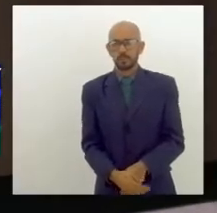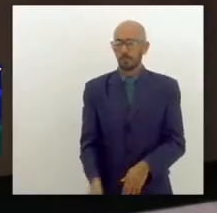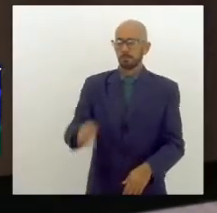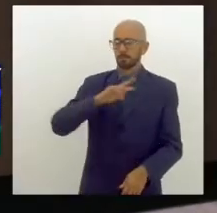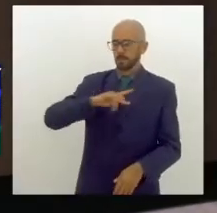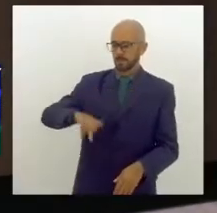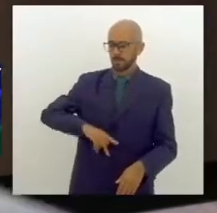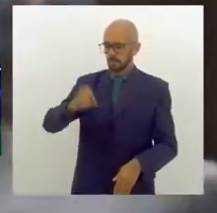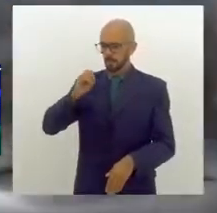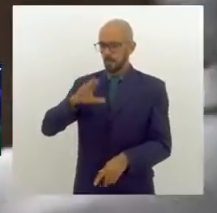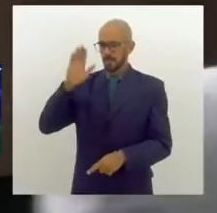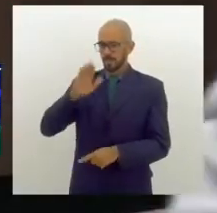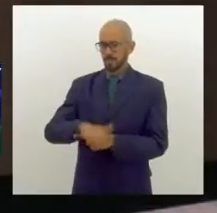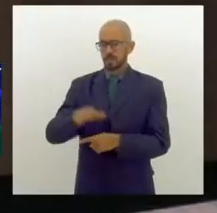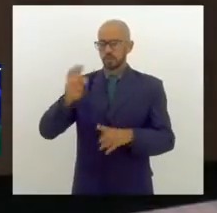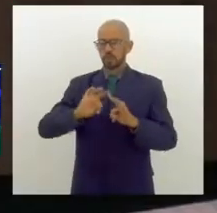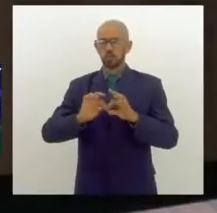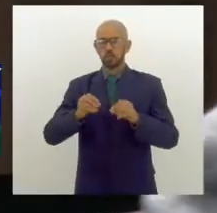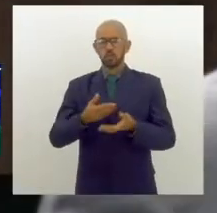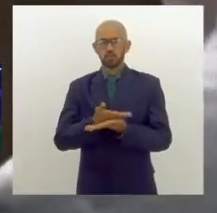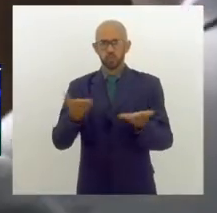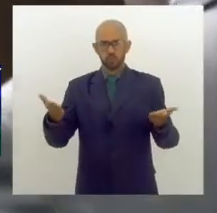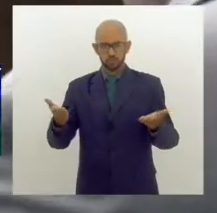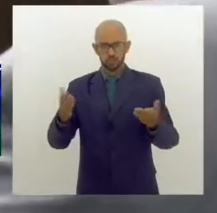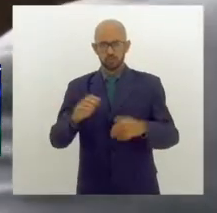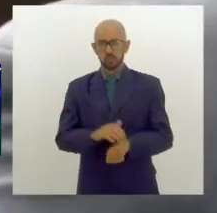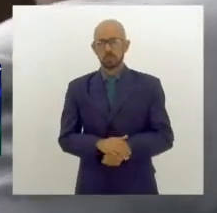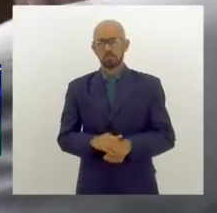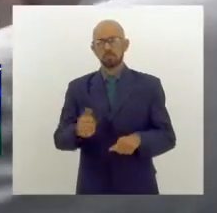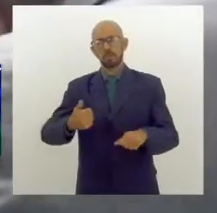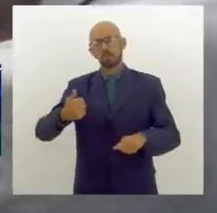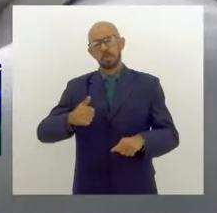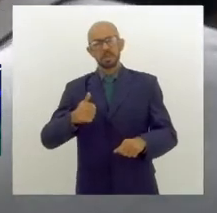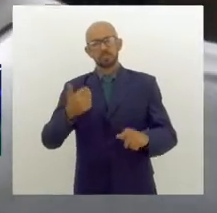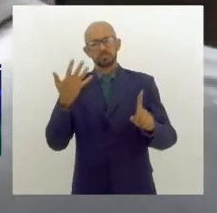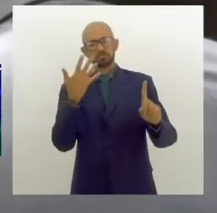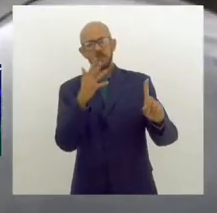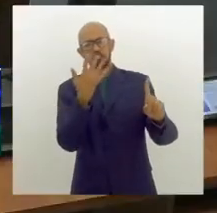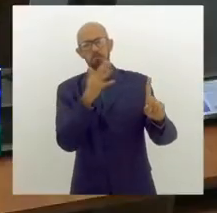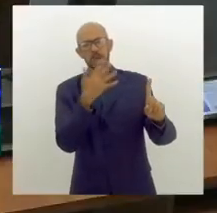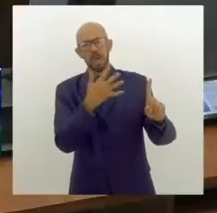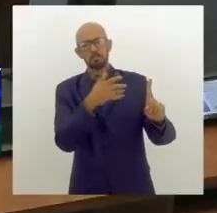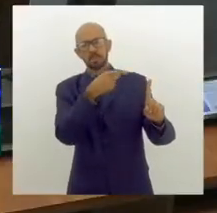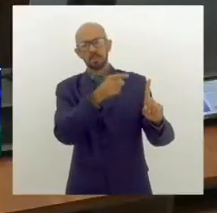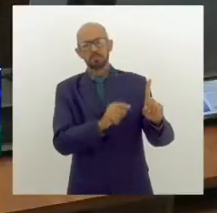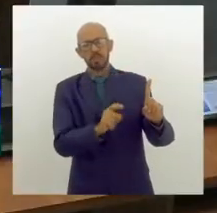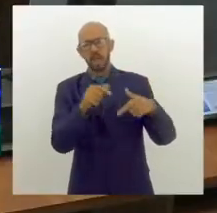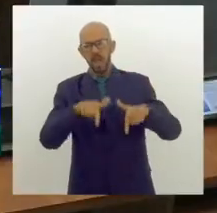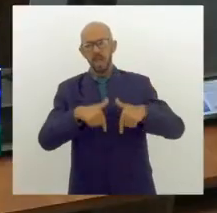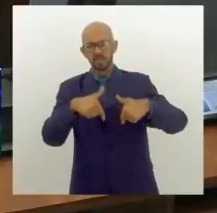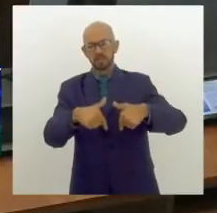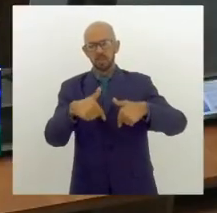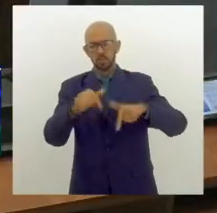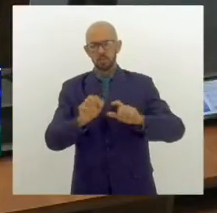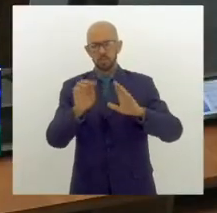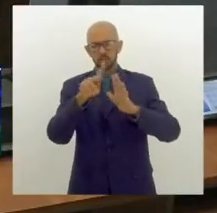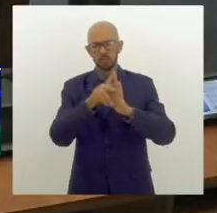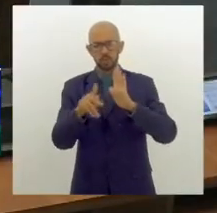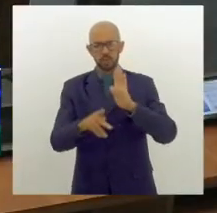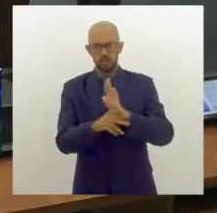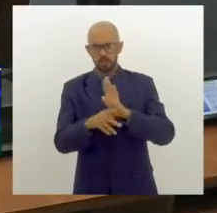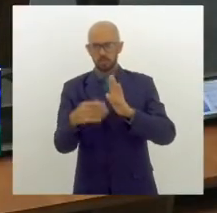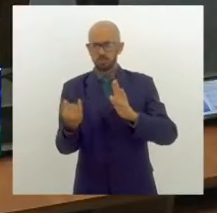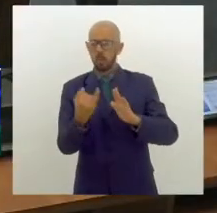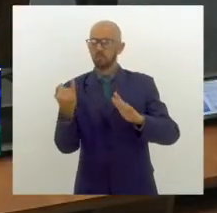Presidente, boa tarde a todas e todos. Primeiro, quero elogiar aqui a iniciativa desse projeto. É importante ter